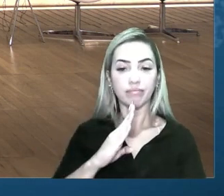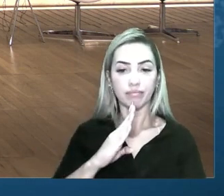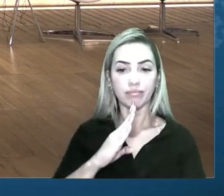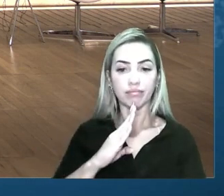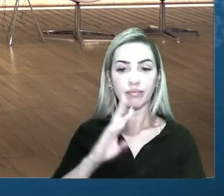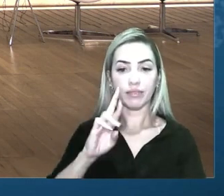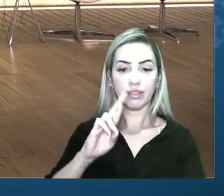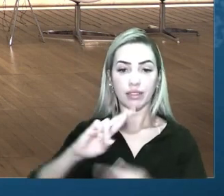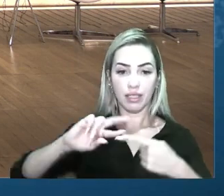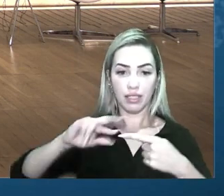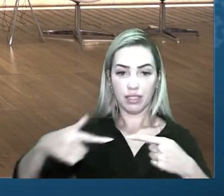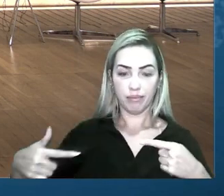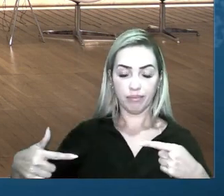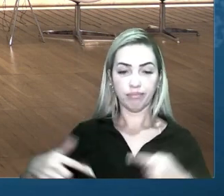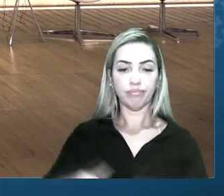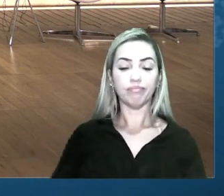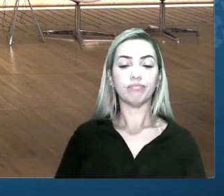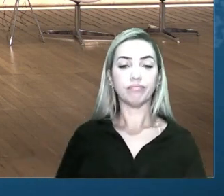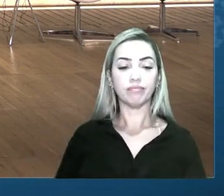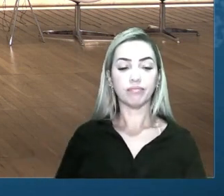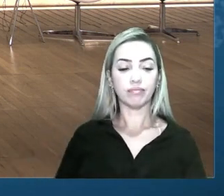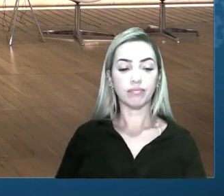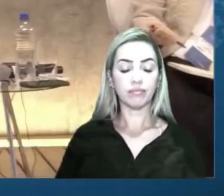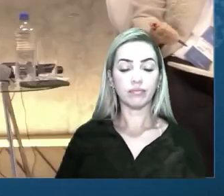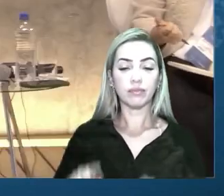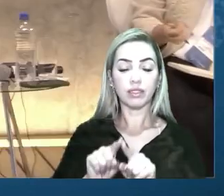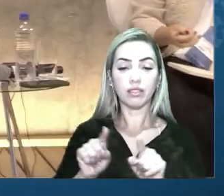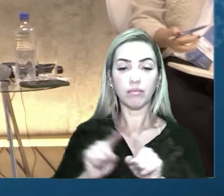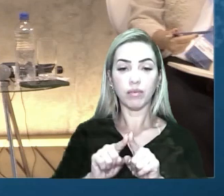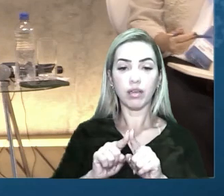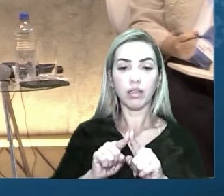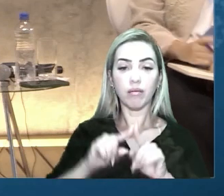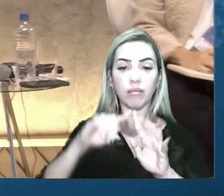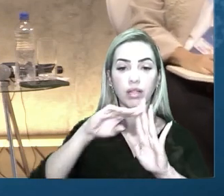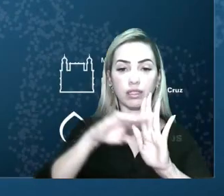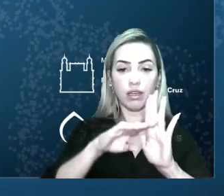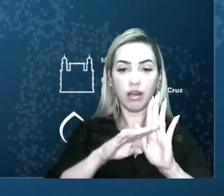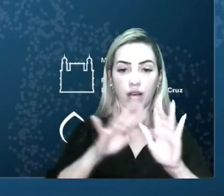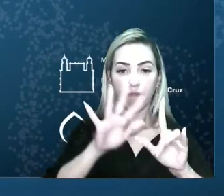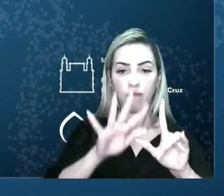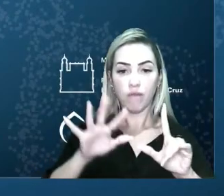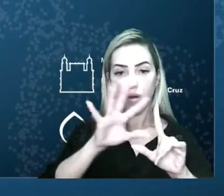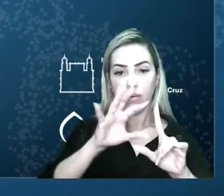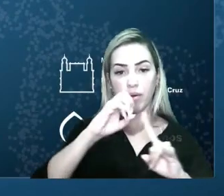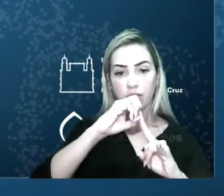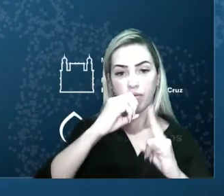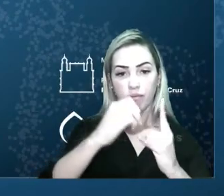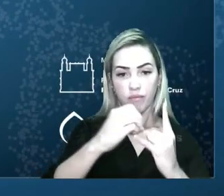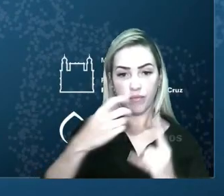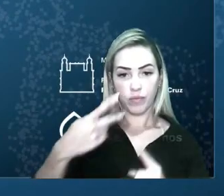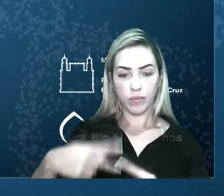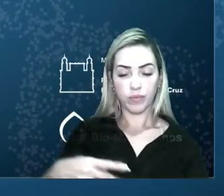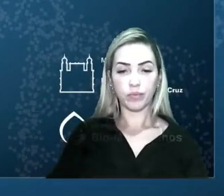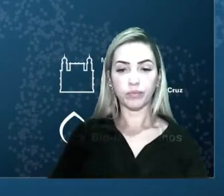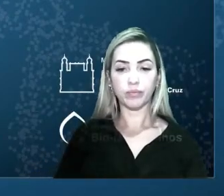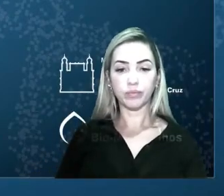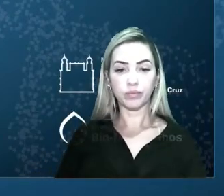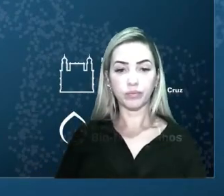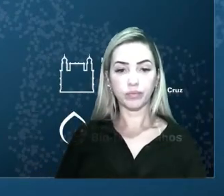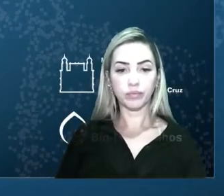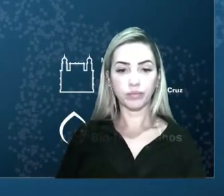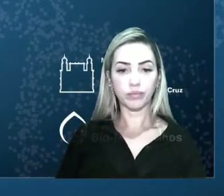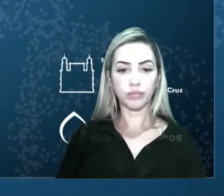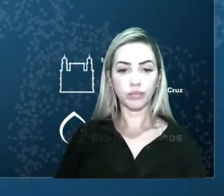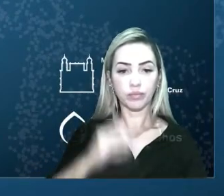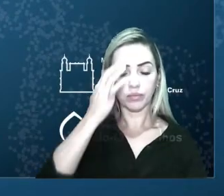RNA e a implantação da plataforma em Biomanguinhos na Fiocruz. E aí eu vou